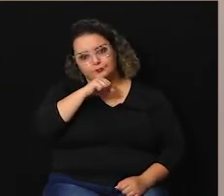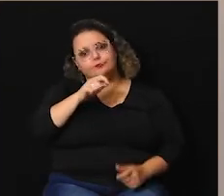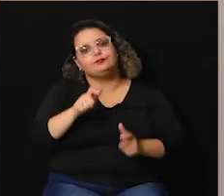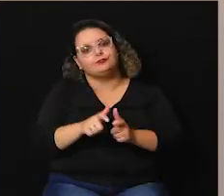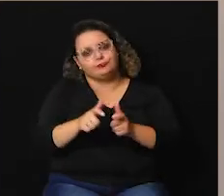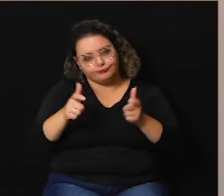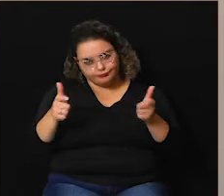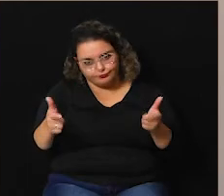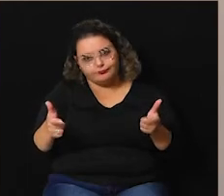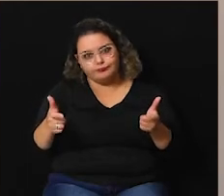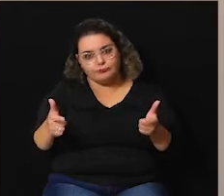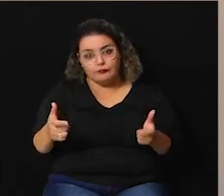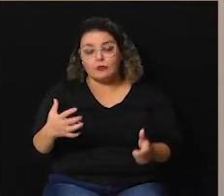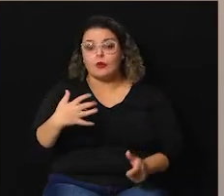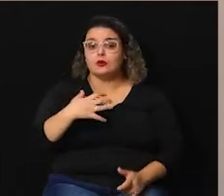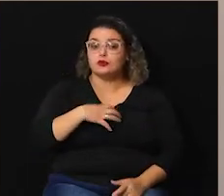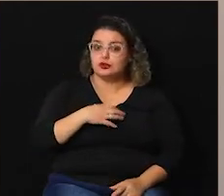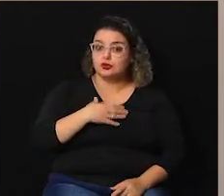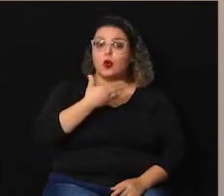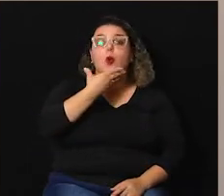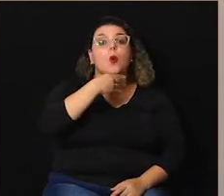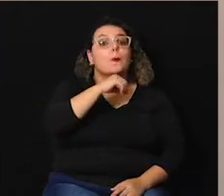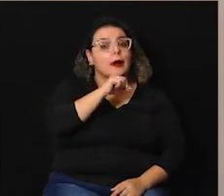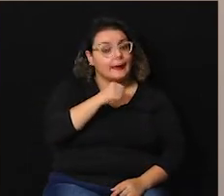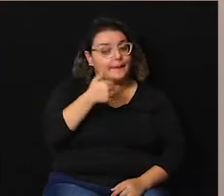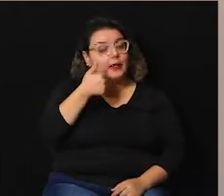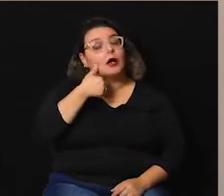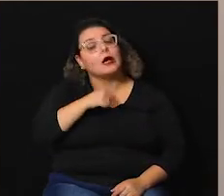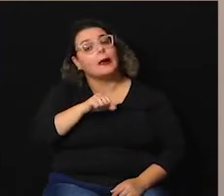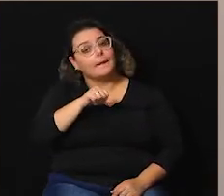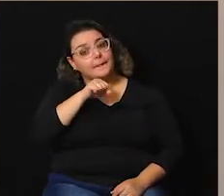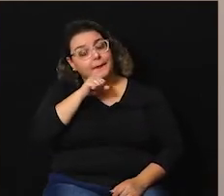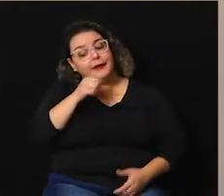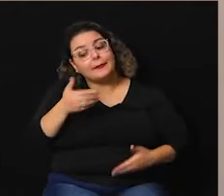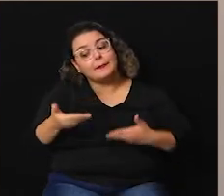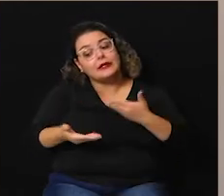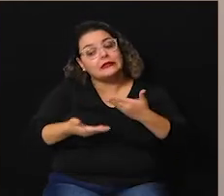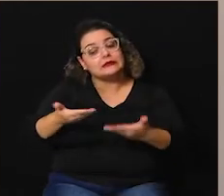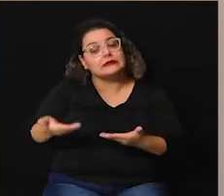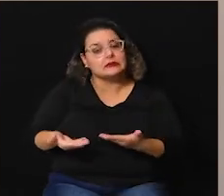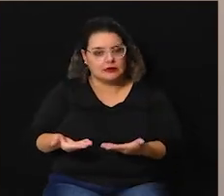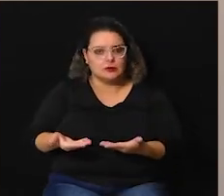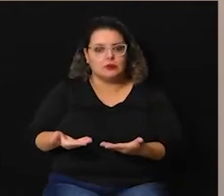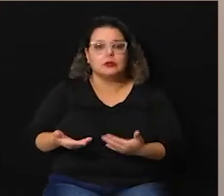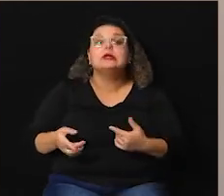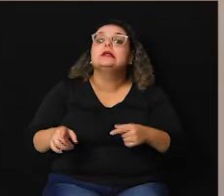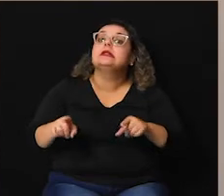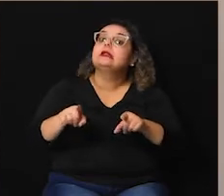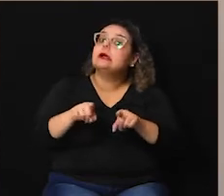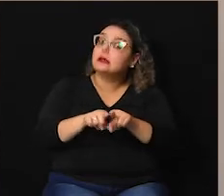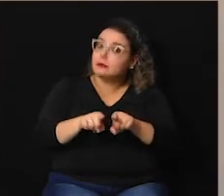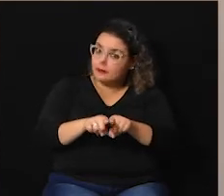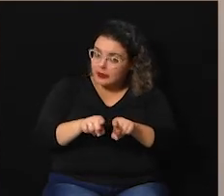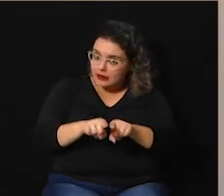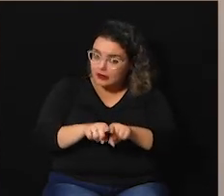maioria das vezes, a maneira como papai e mamãe lidam com aquele aspecto vai